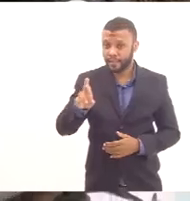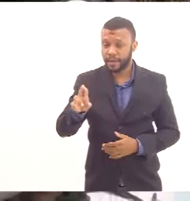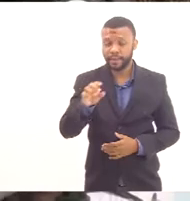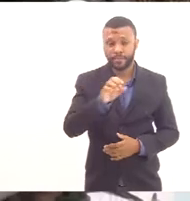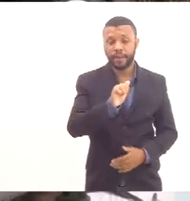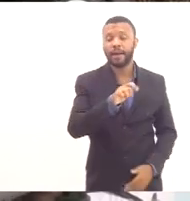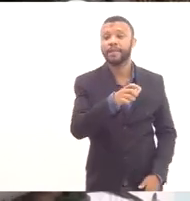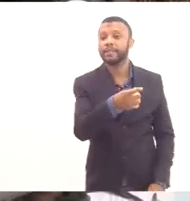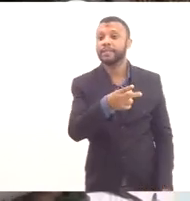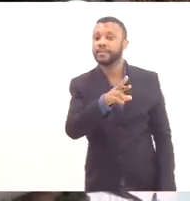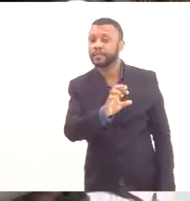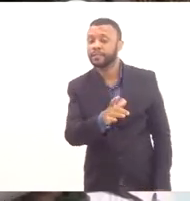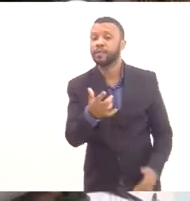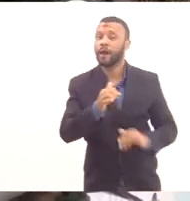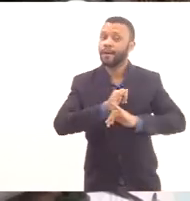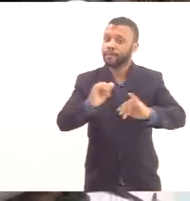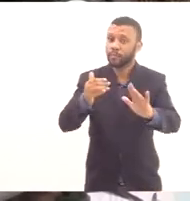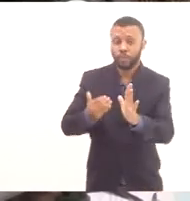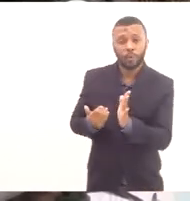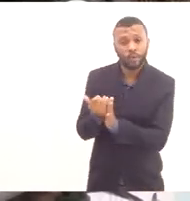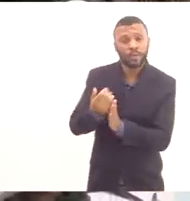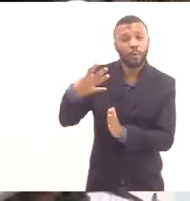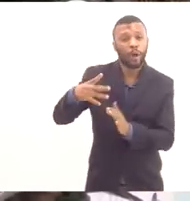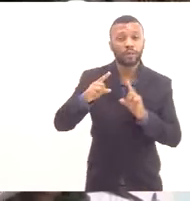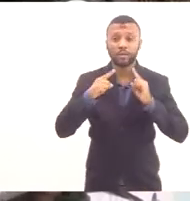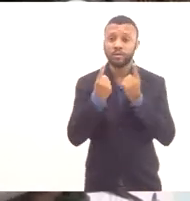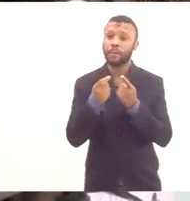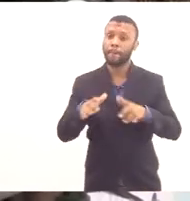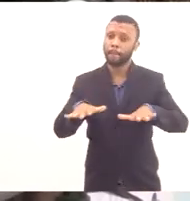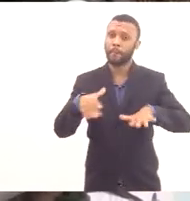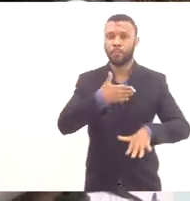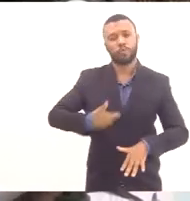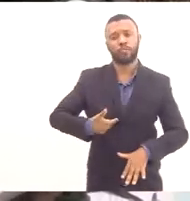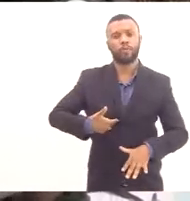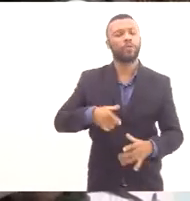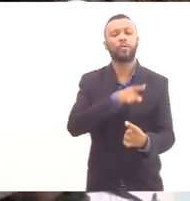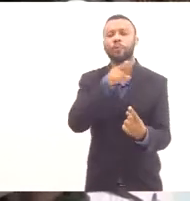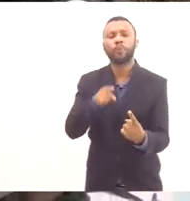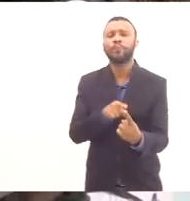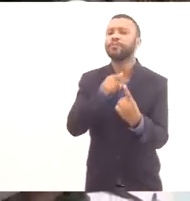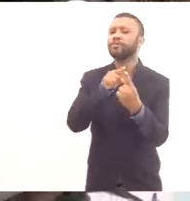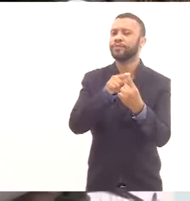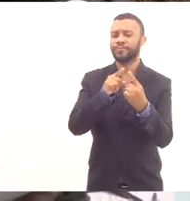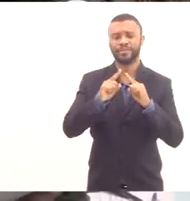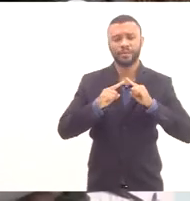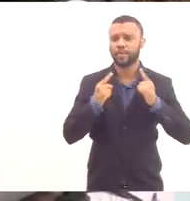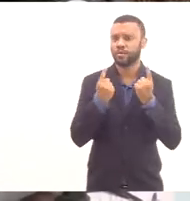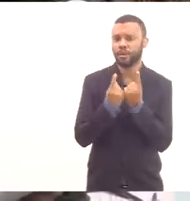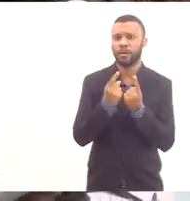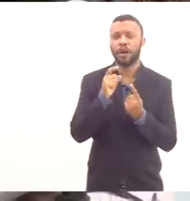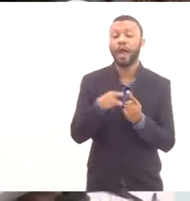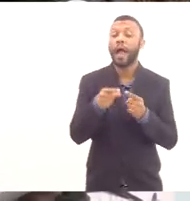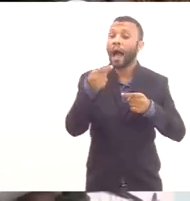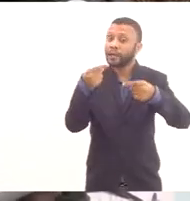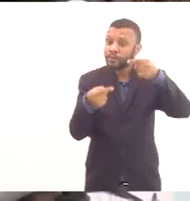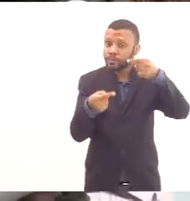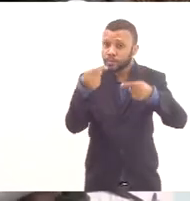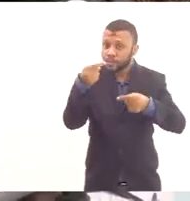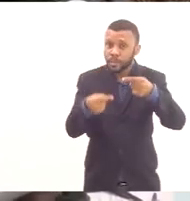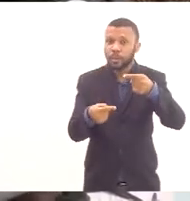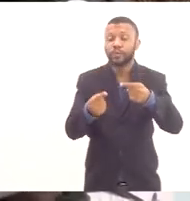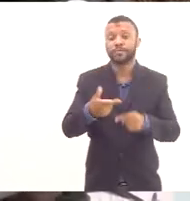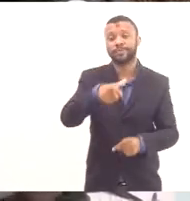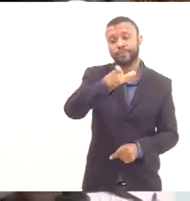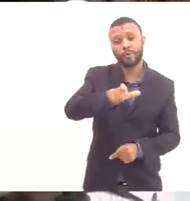a dupla aberto os trabalhos da 4ª audiência pública que tem como objetivo a oitiva dos